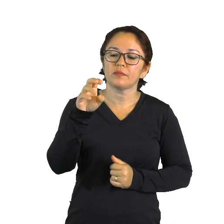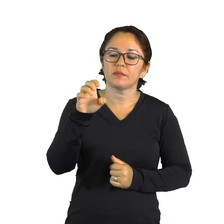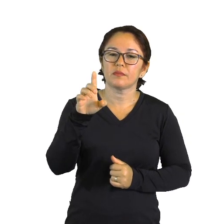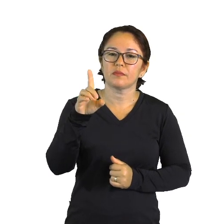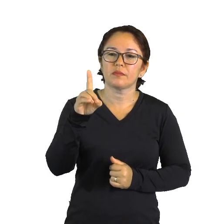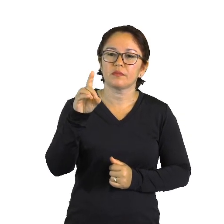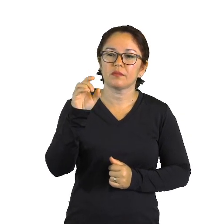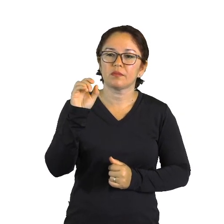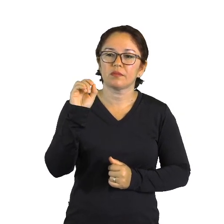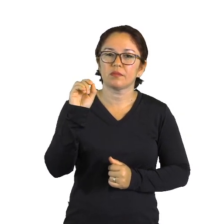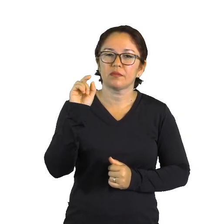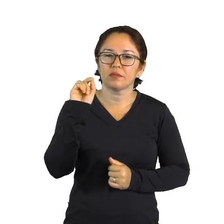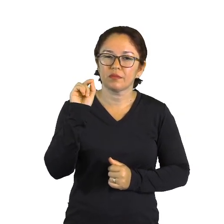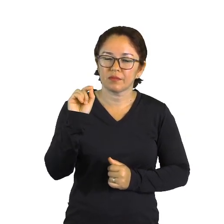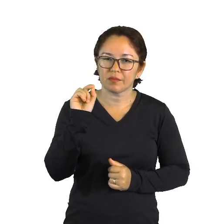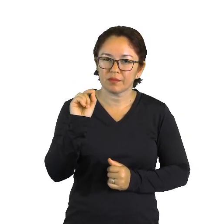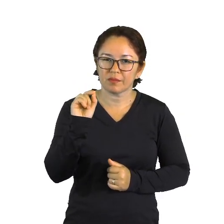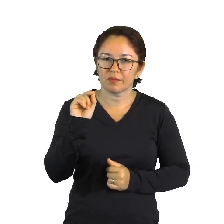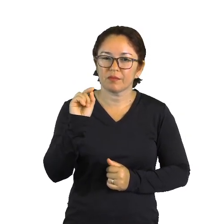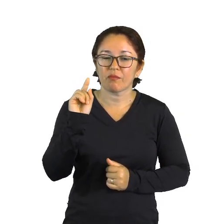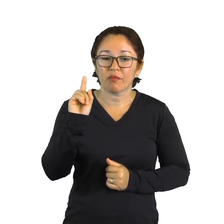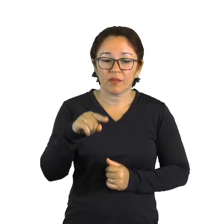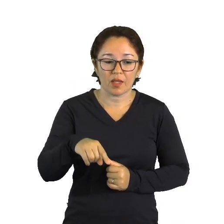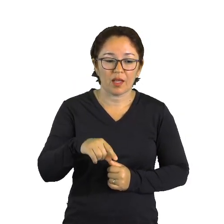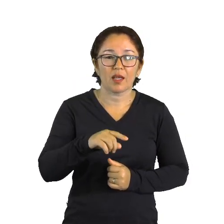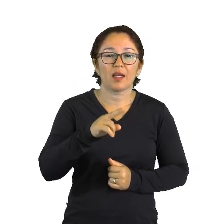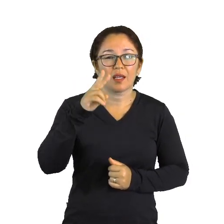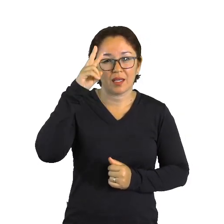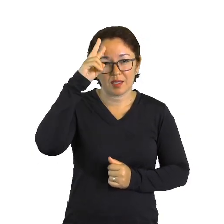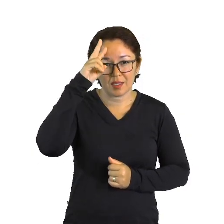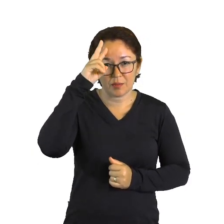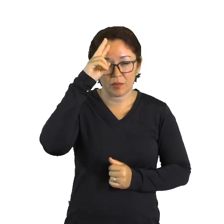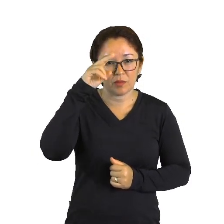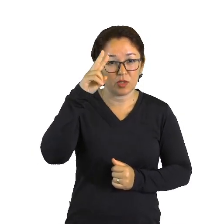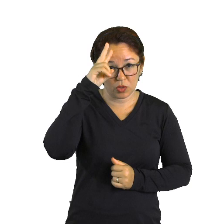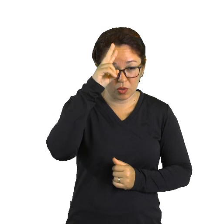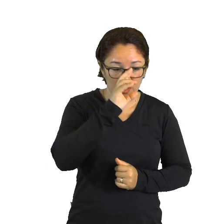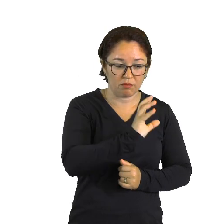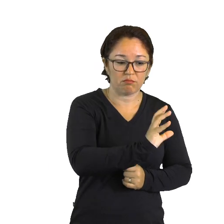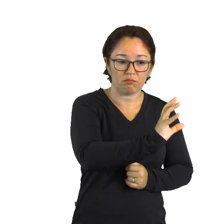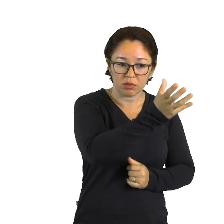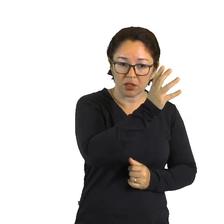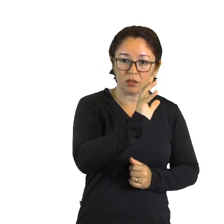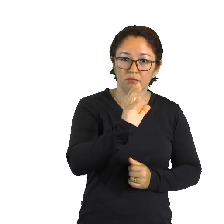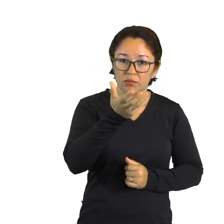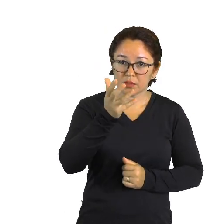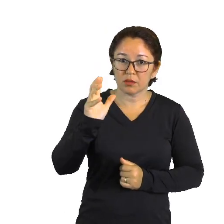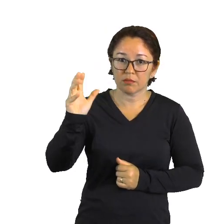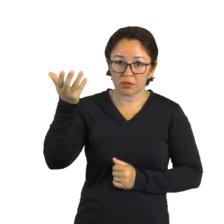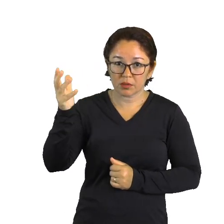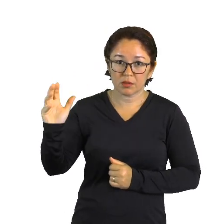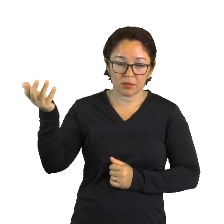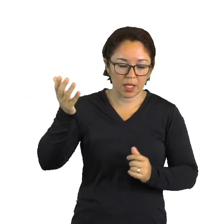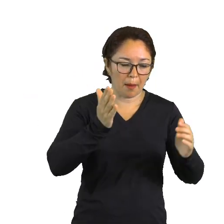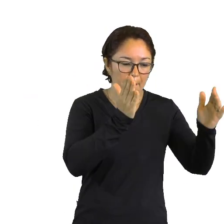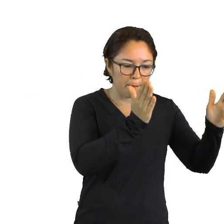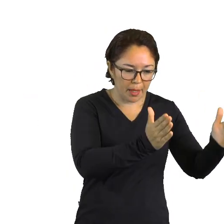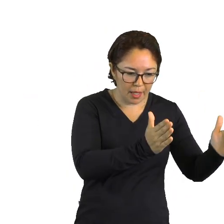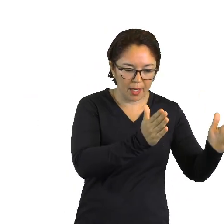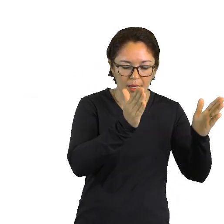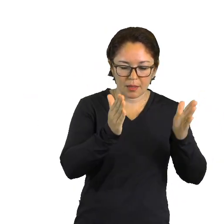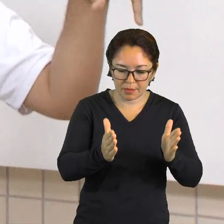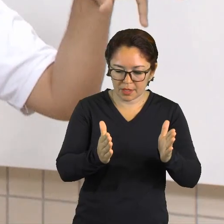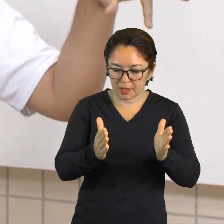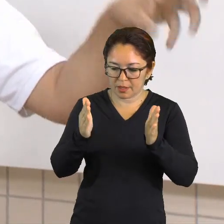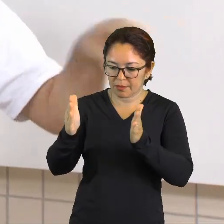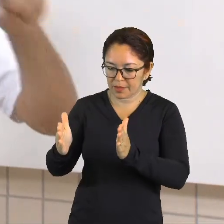Enredo é o conjunto das ações desenvolvidas pelas personagens, as ações. Então, teve ali um momento